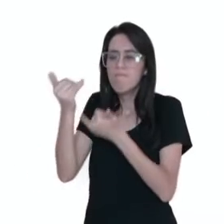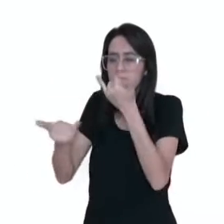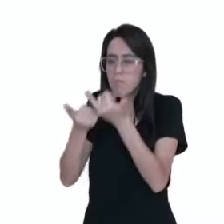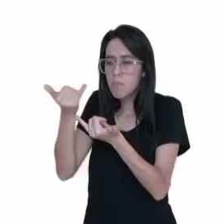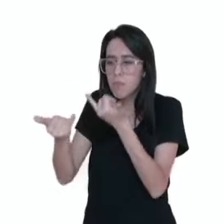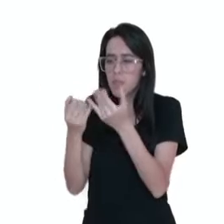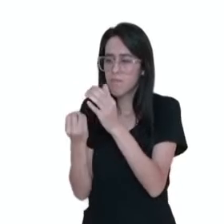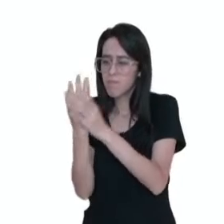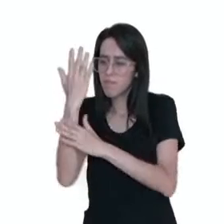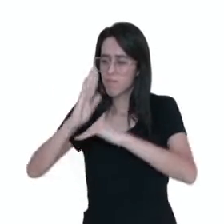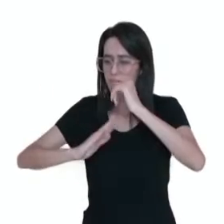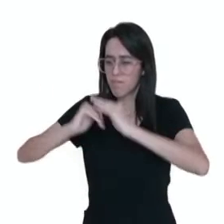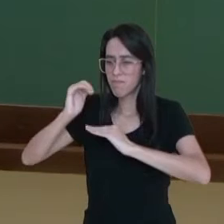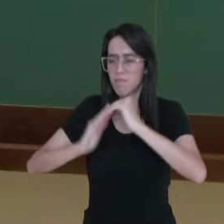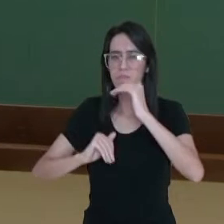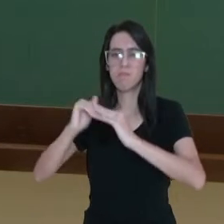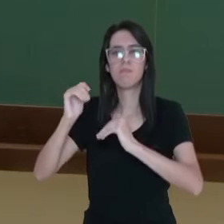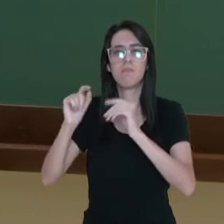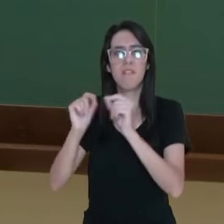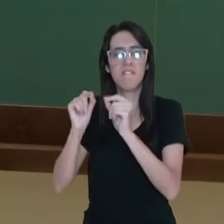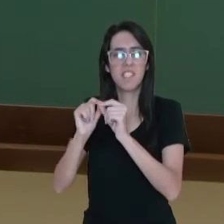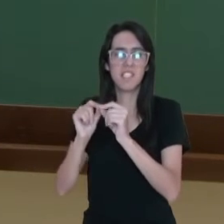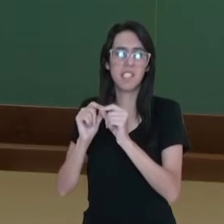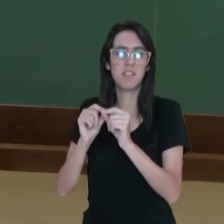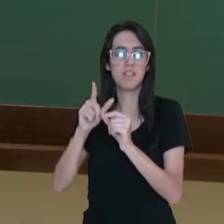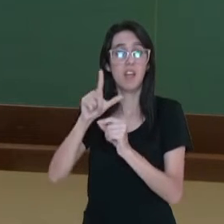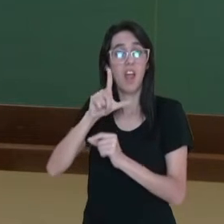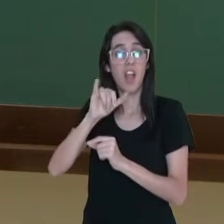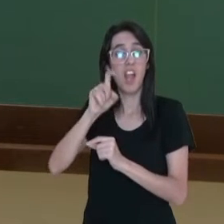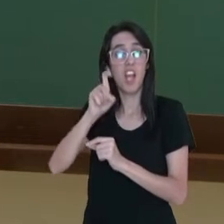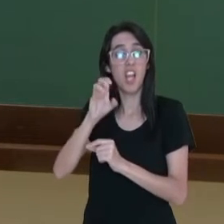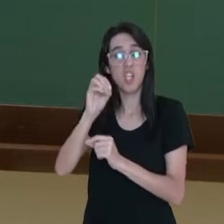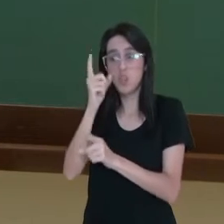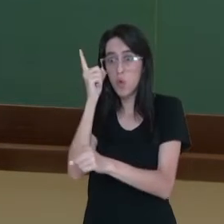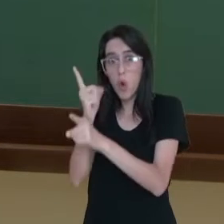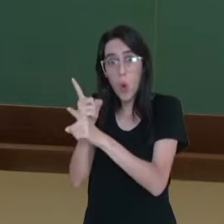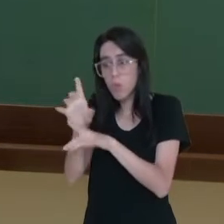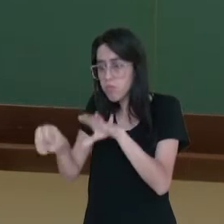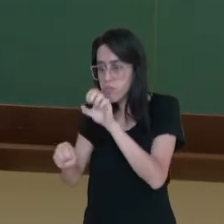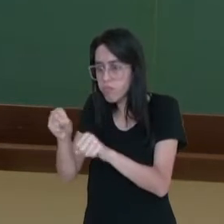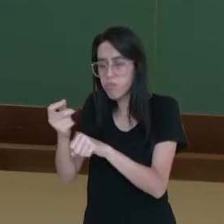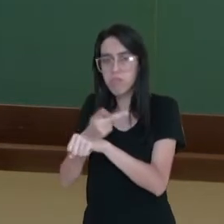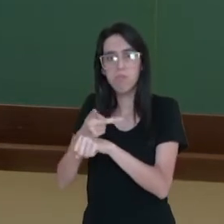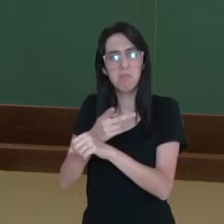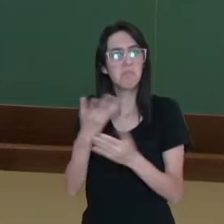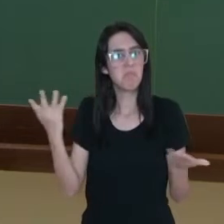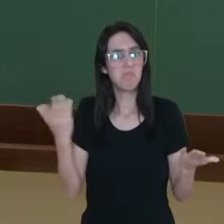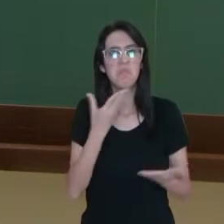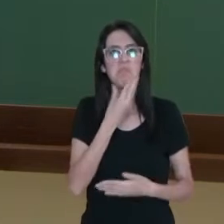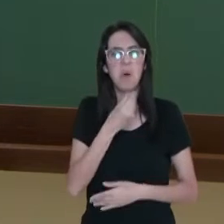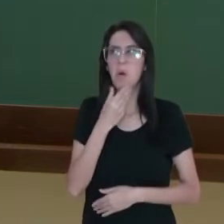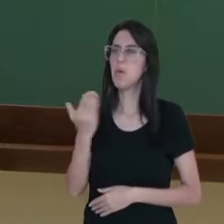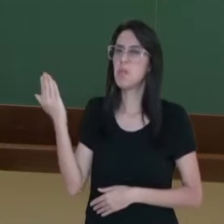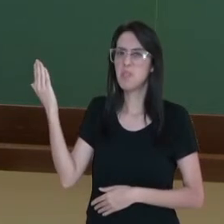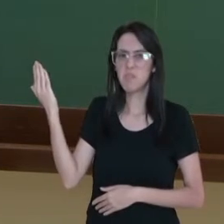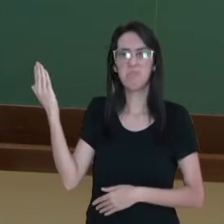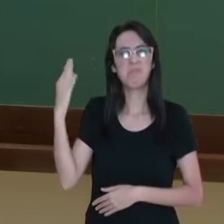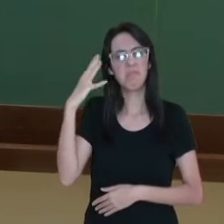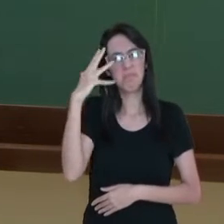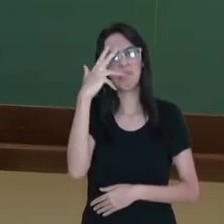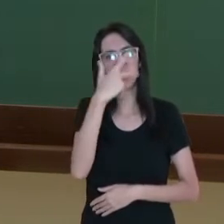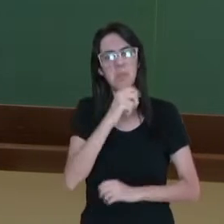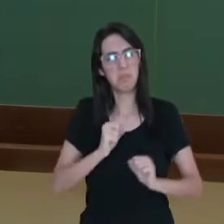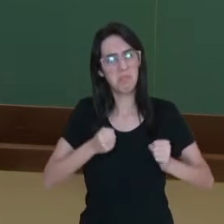para crianças com o que encontra no lixo. Ou seja, essa atitude tão nobre dele, importante para essas